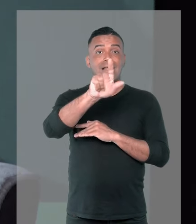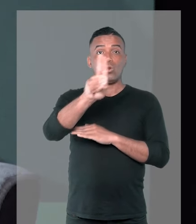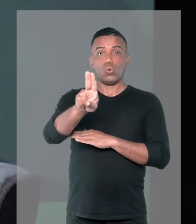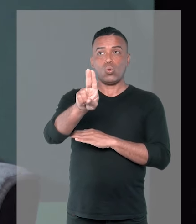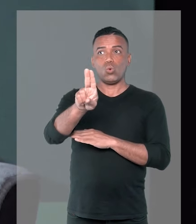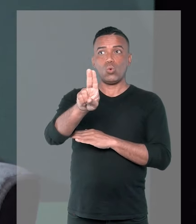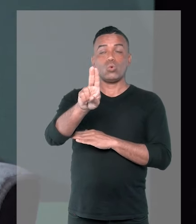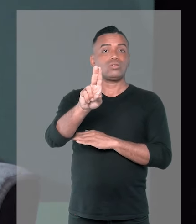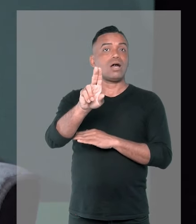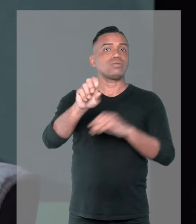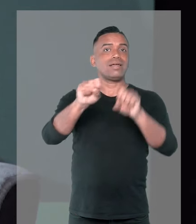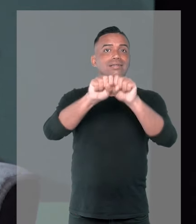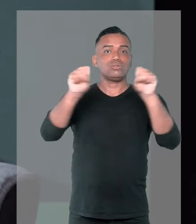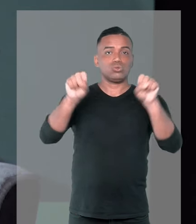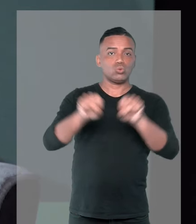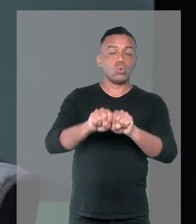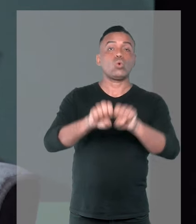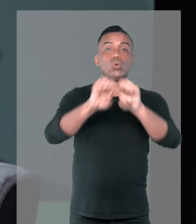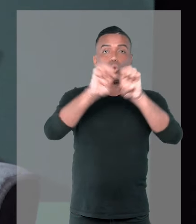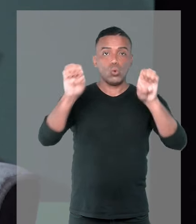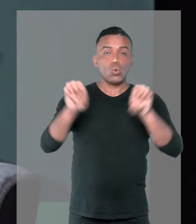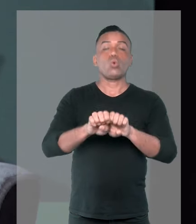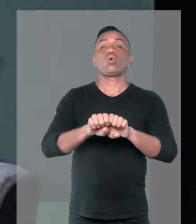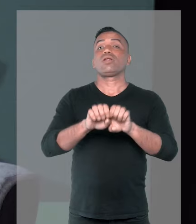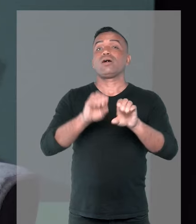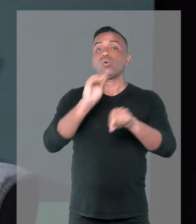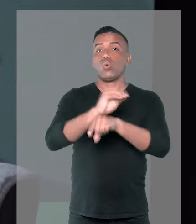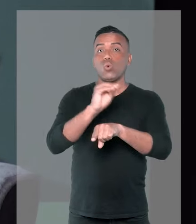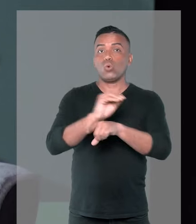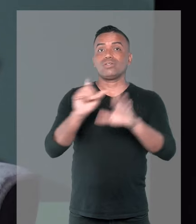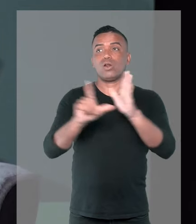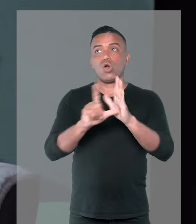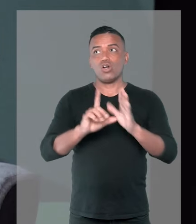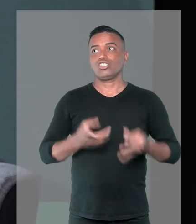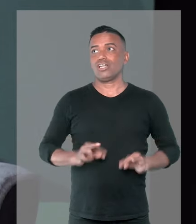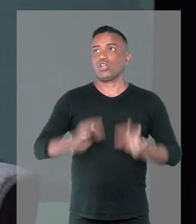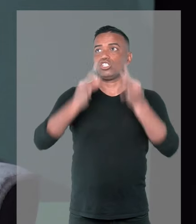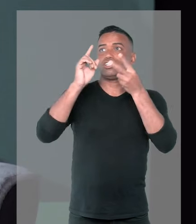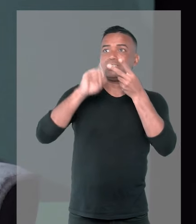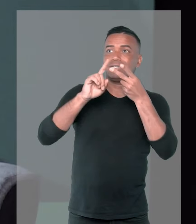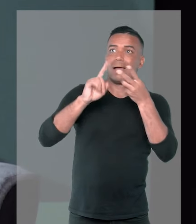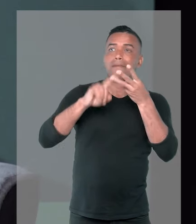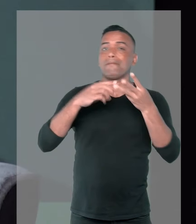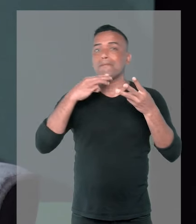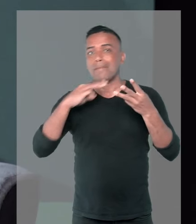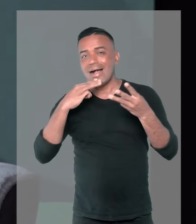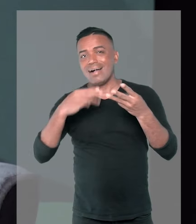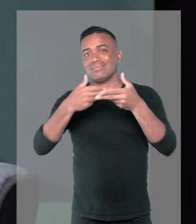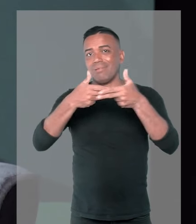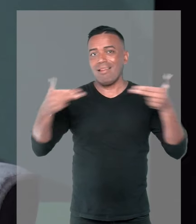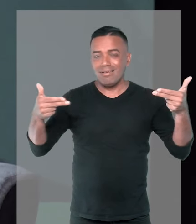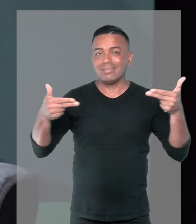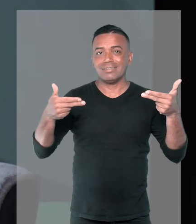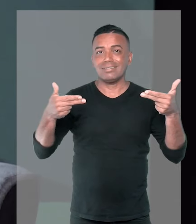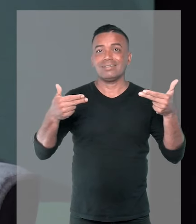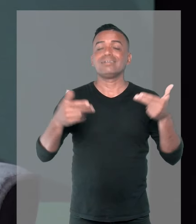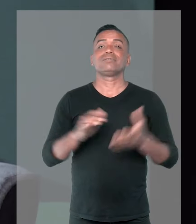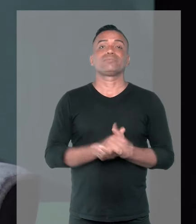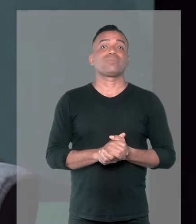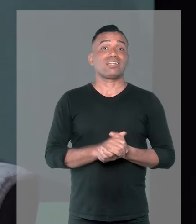eles tê especialistas em vendas em segurança tem gente de tecnologia tem gente de marketing assim aí você tem Esquadros que cuidam